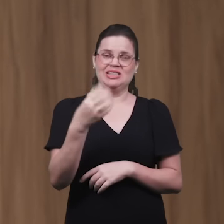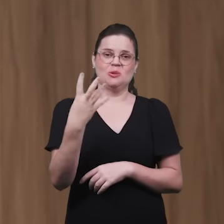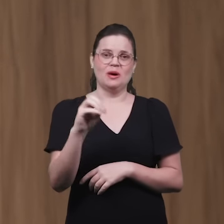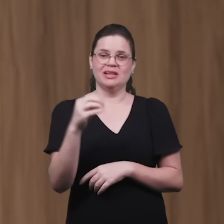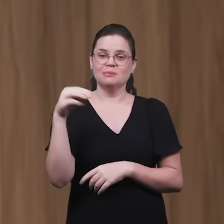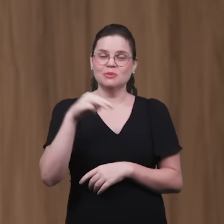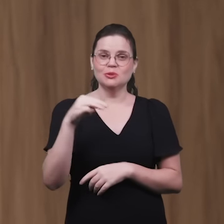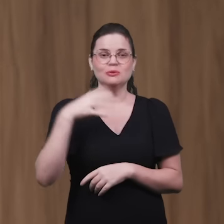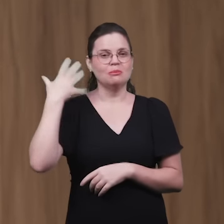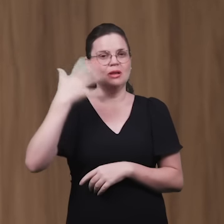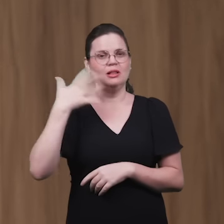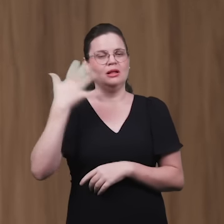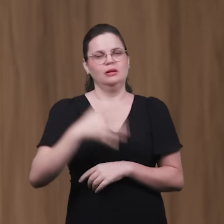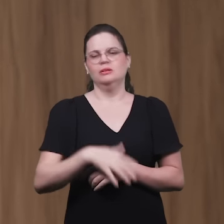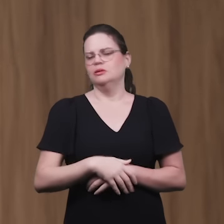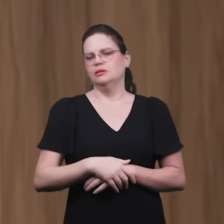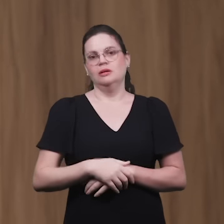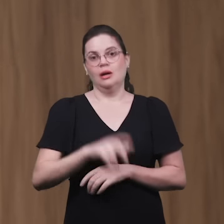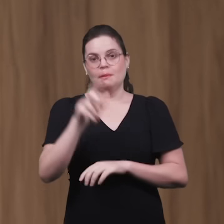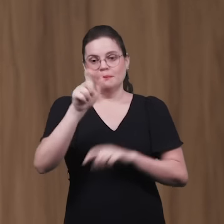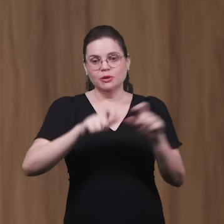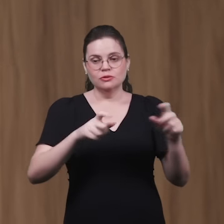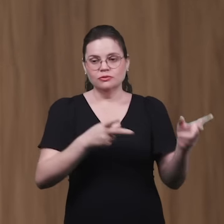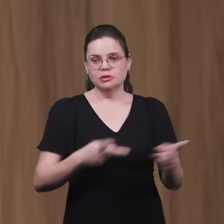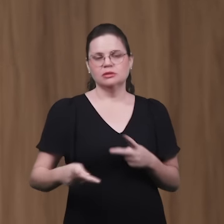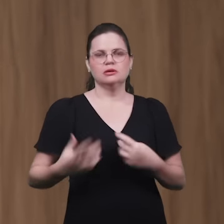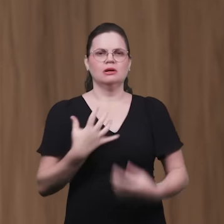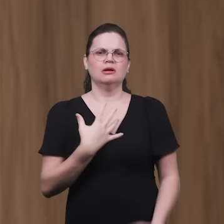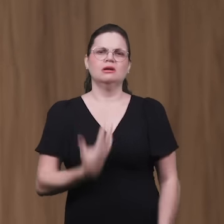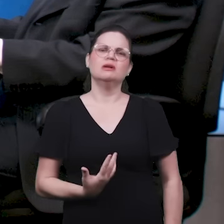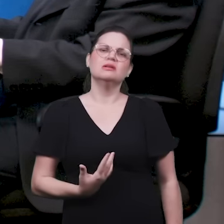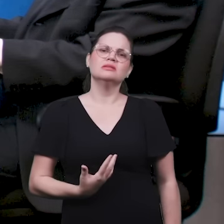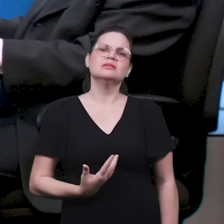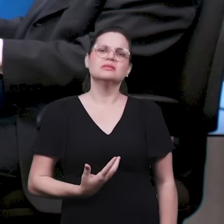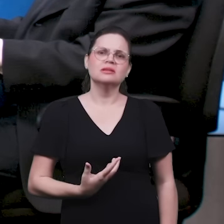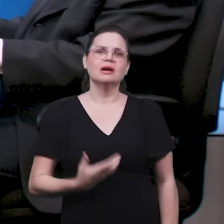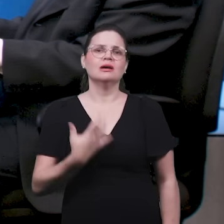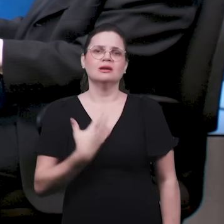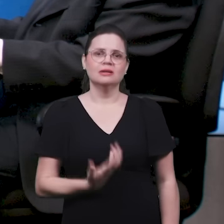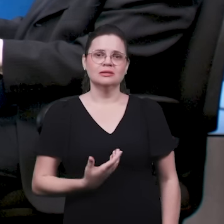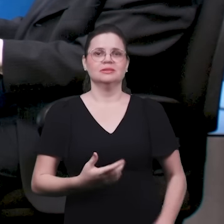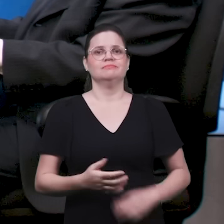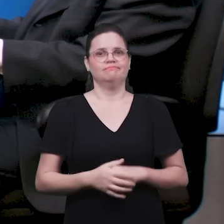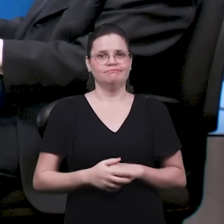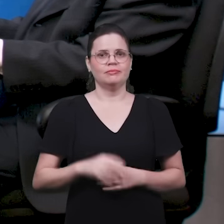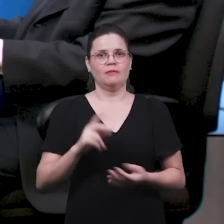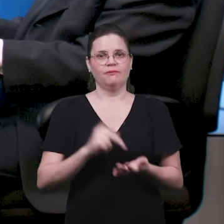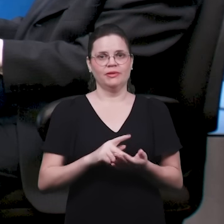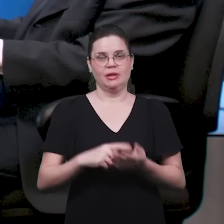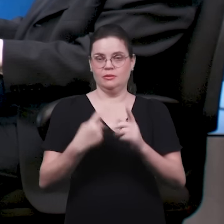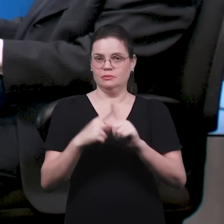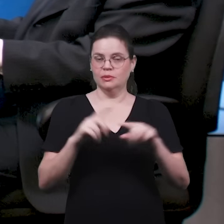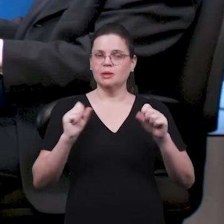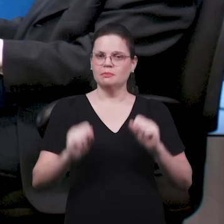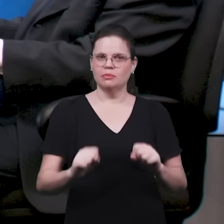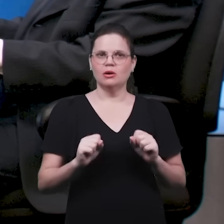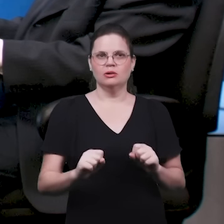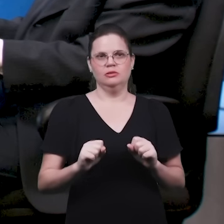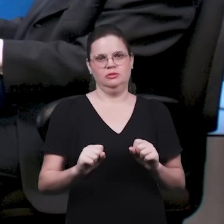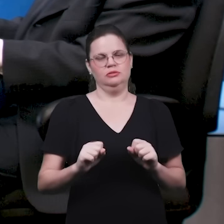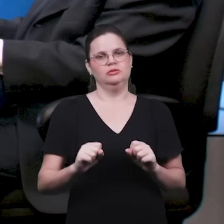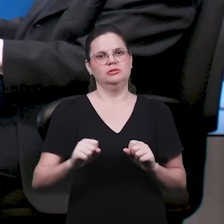dessa. O visitante se cansa, não é verdade? Se cansa. O visitante se cansa. Por quê? Pode até ter